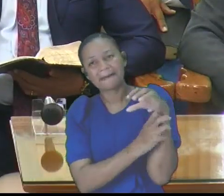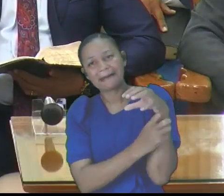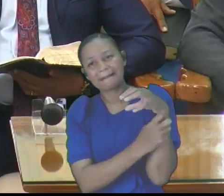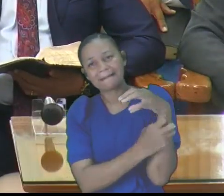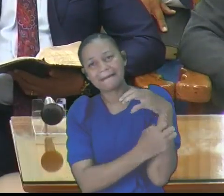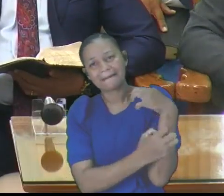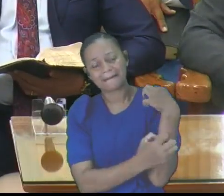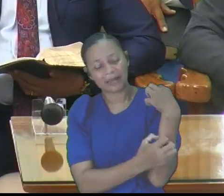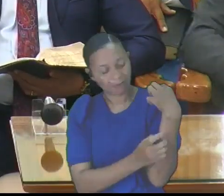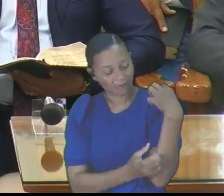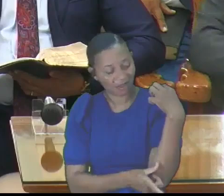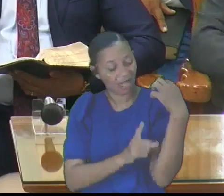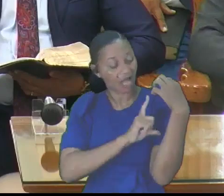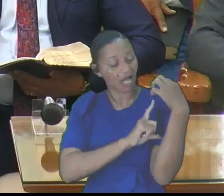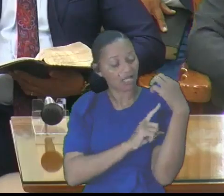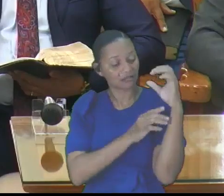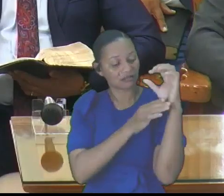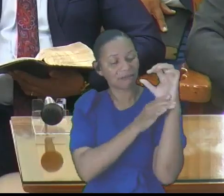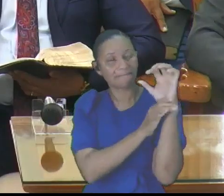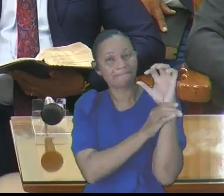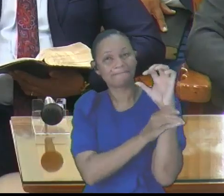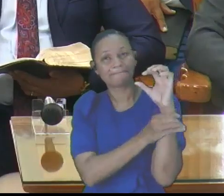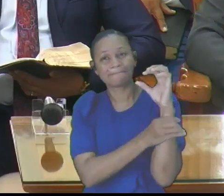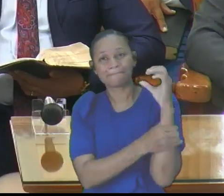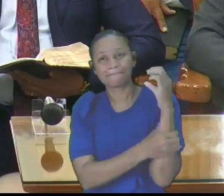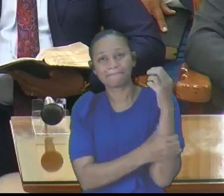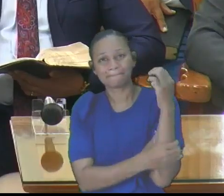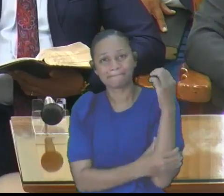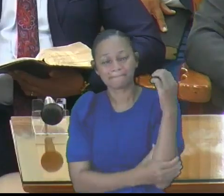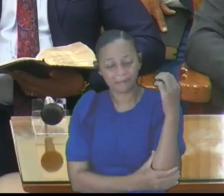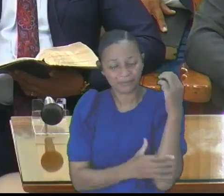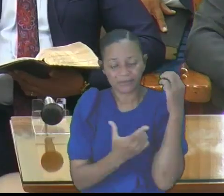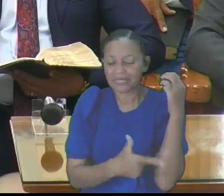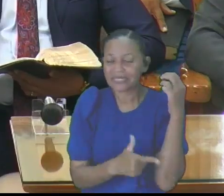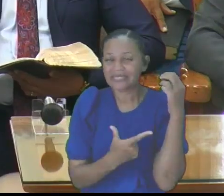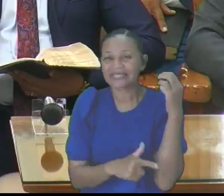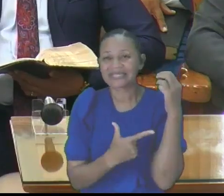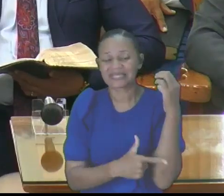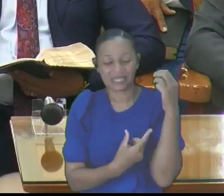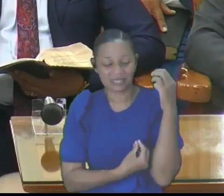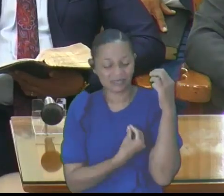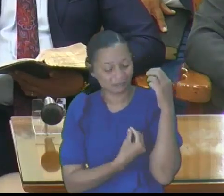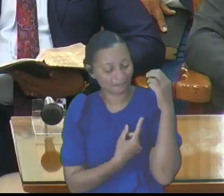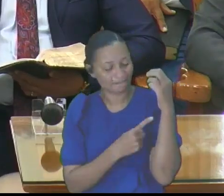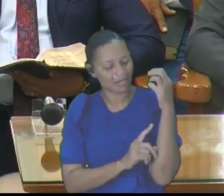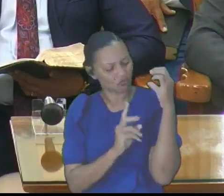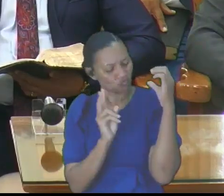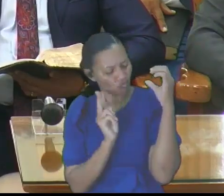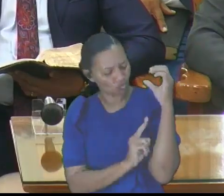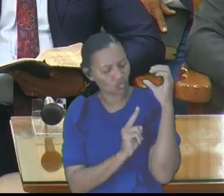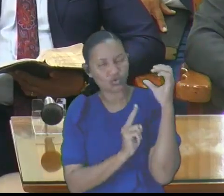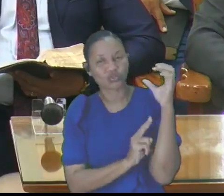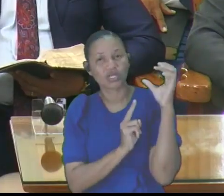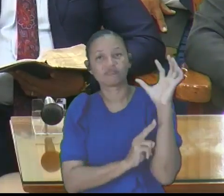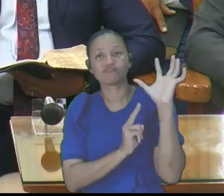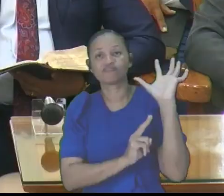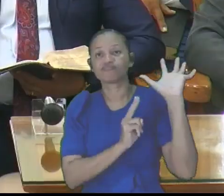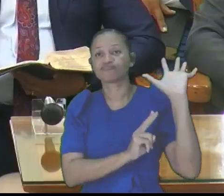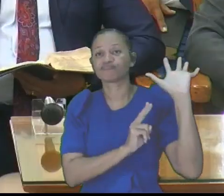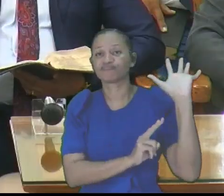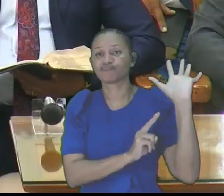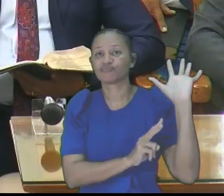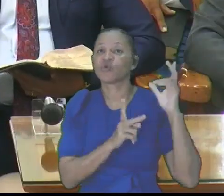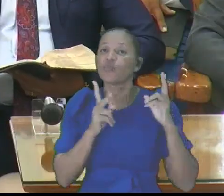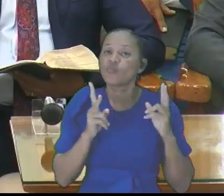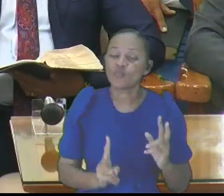destruí-la, porque a proteção da casca foi tirada. A casca não tem vida, mas a casca protege a vida.